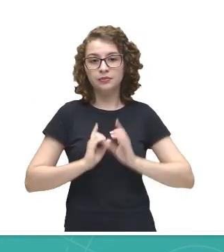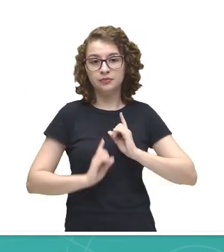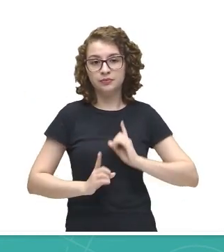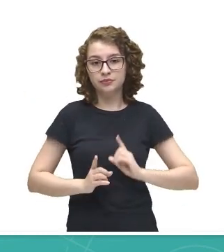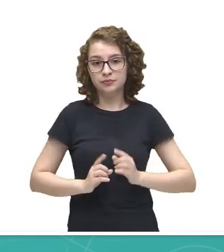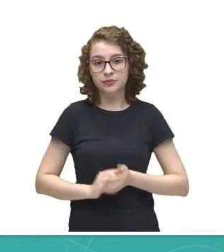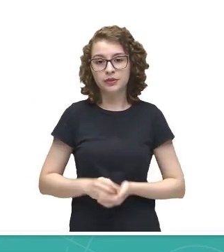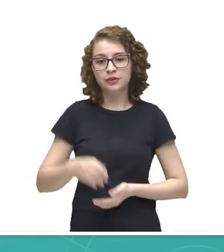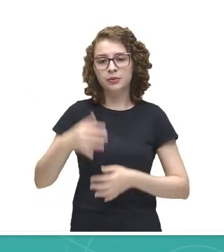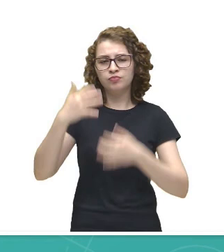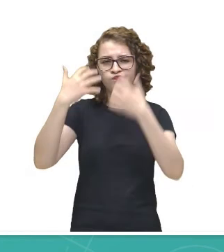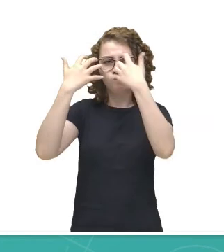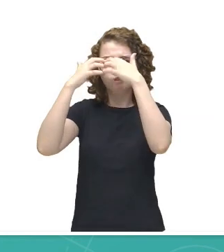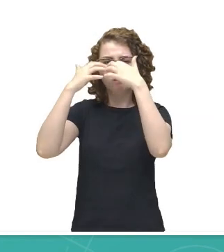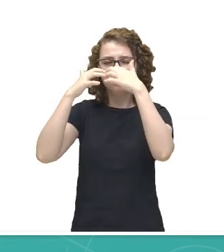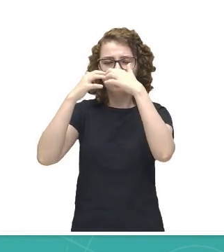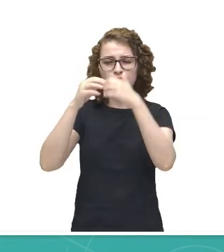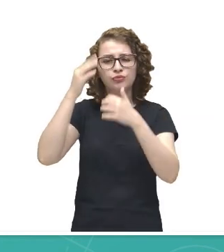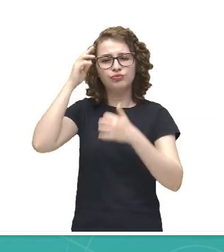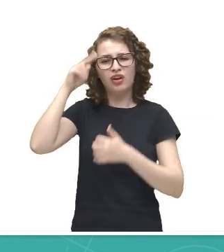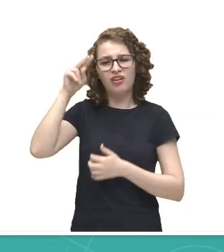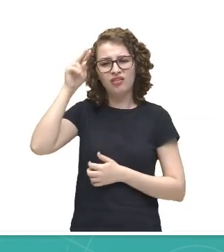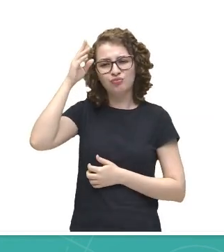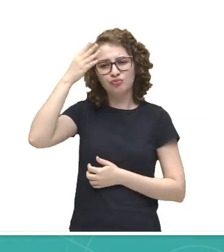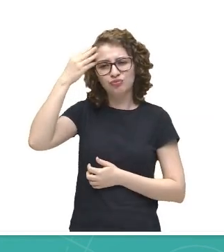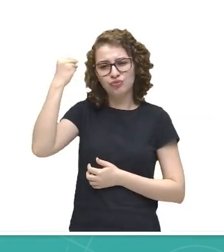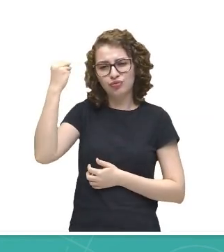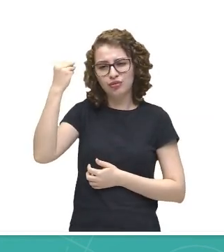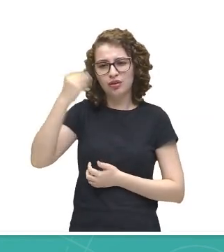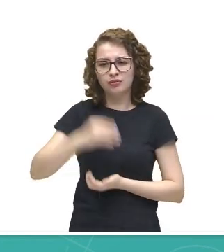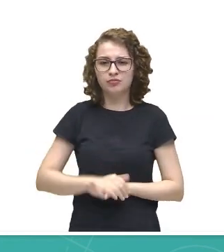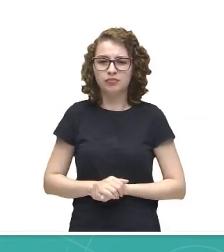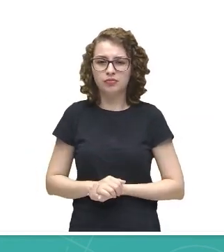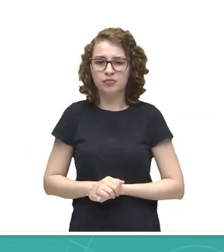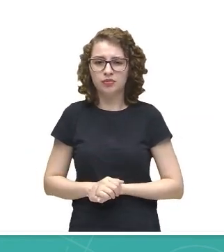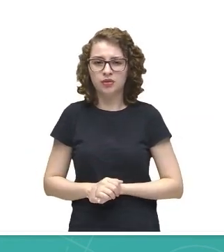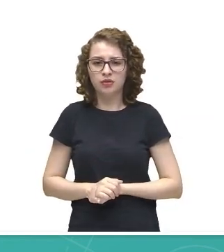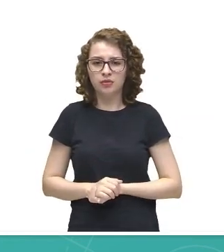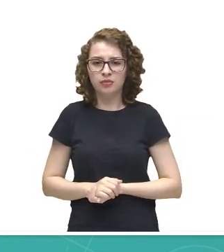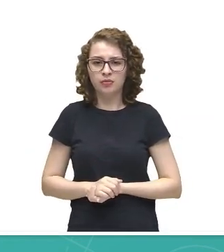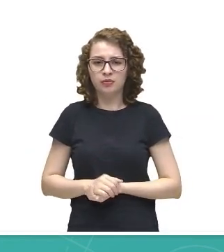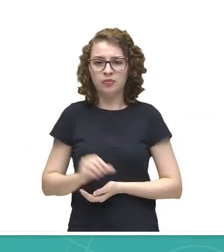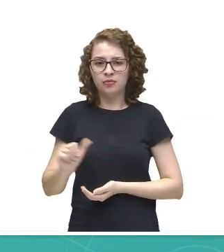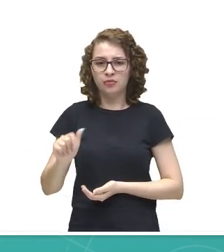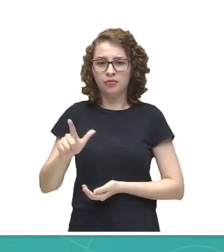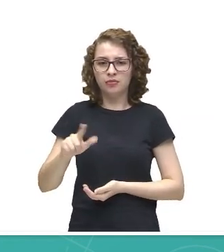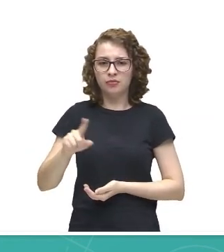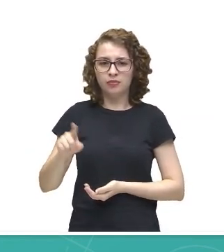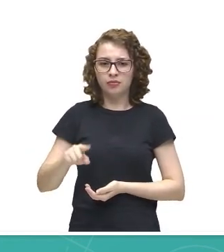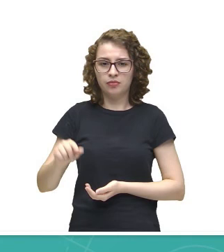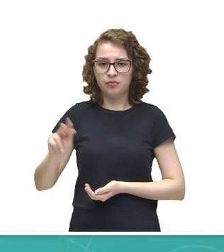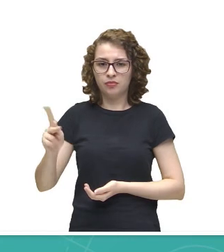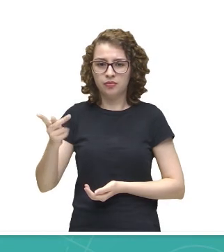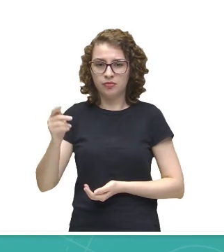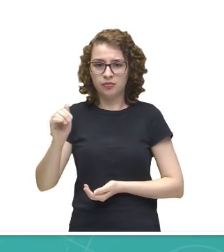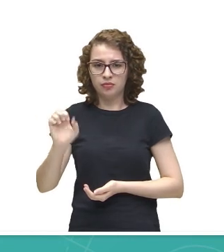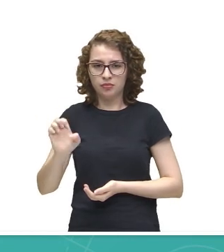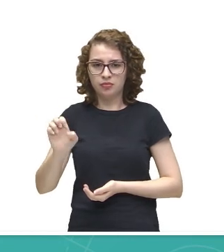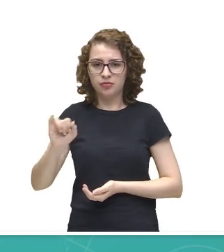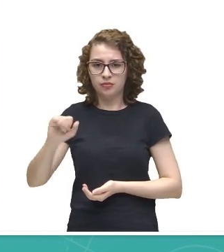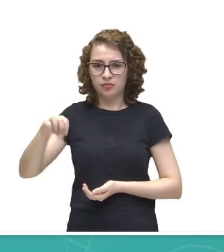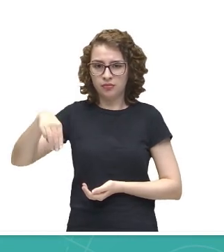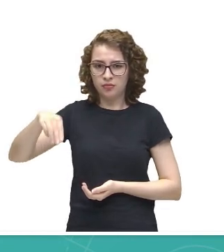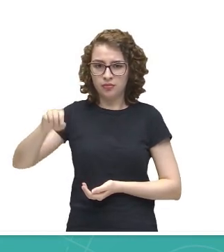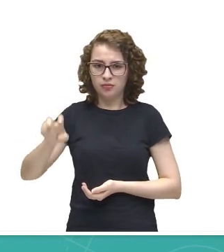depressão, Alzheimer, asma, Parkinson, hipertensão, bronquite, o câncer